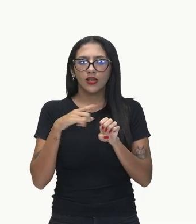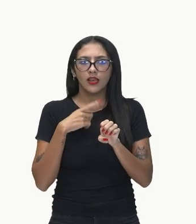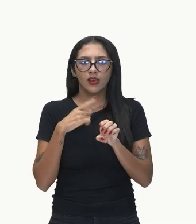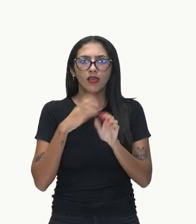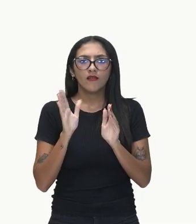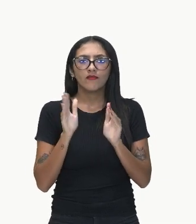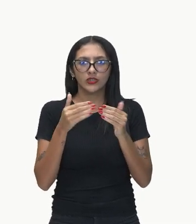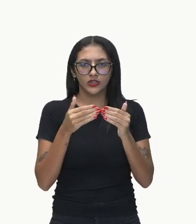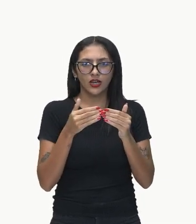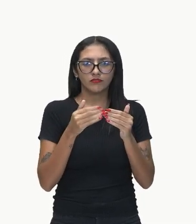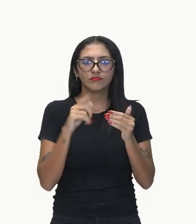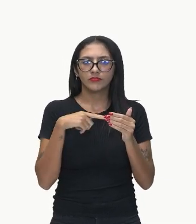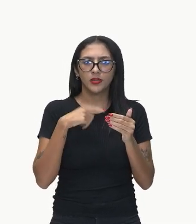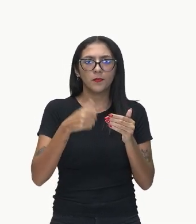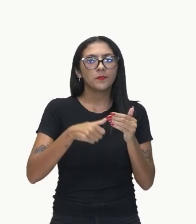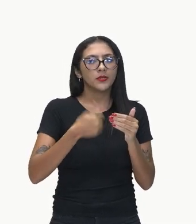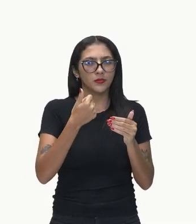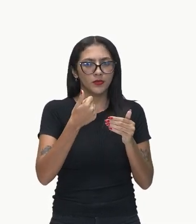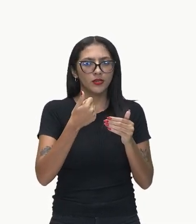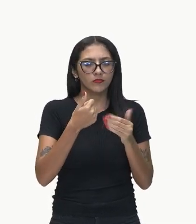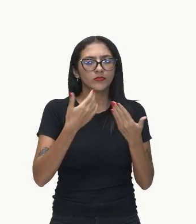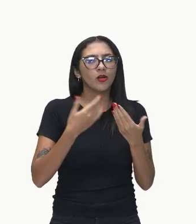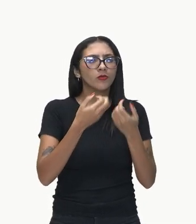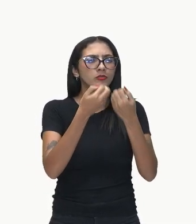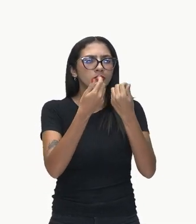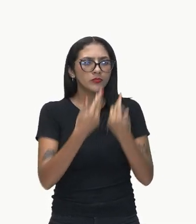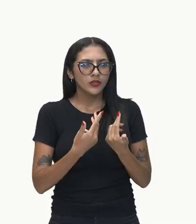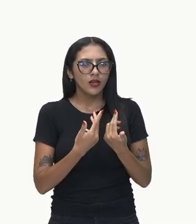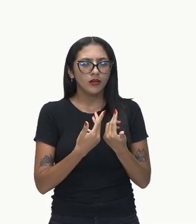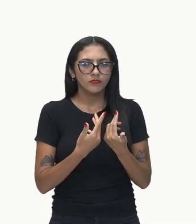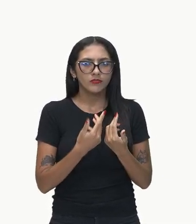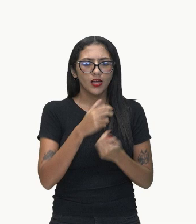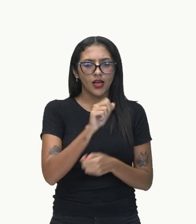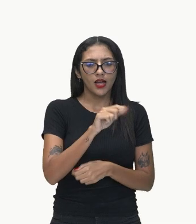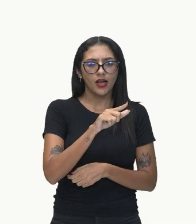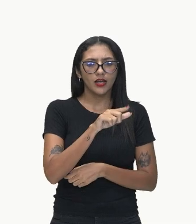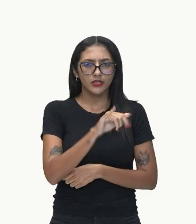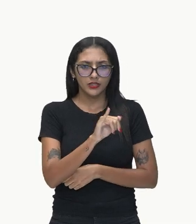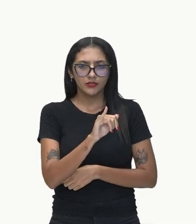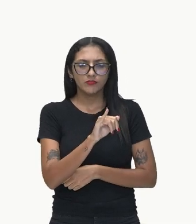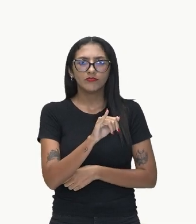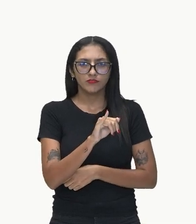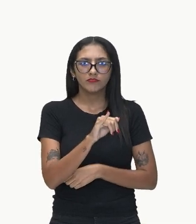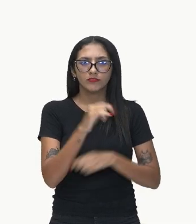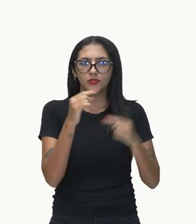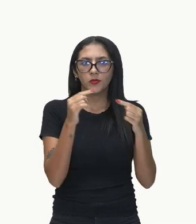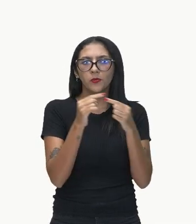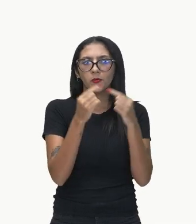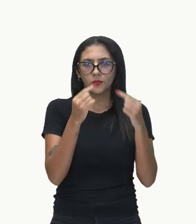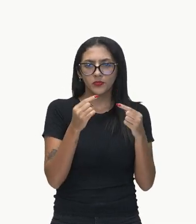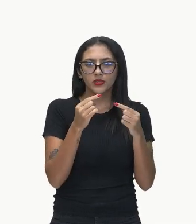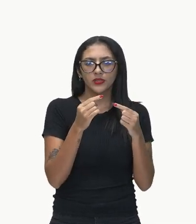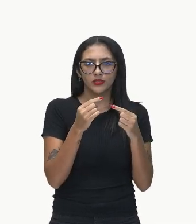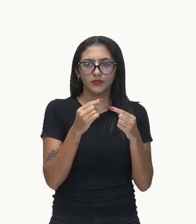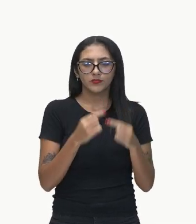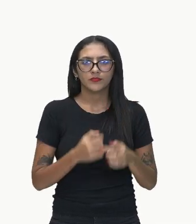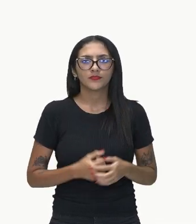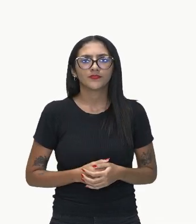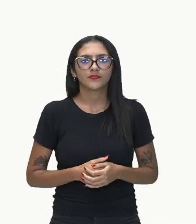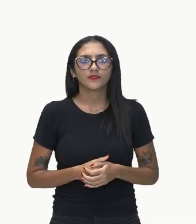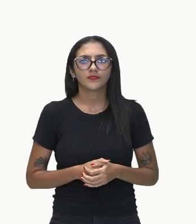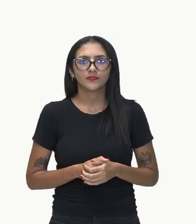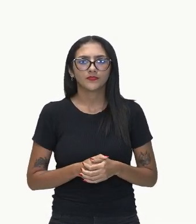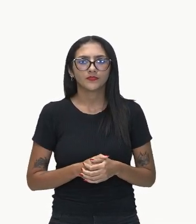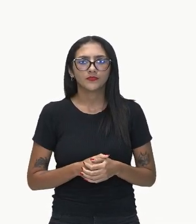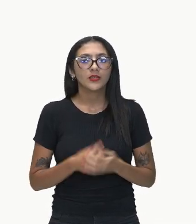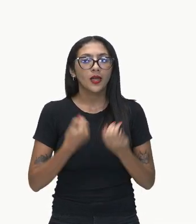primeira classificação. Aí eu preciso dizer se ela é aromática ou alicíclica. Ela é alicíclica, então é fechada, alicíclica. Aí